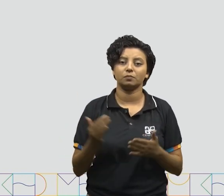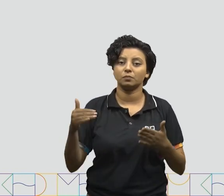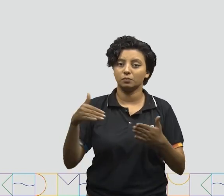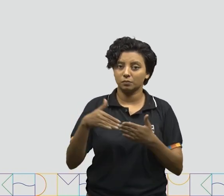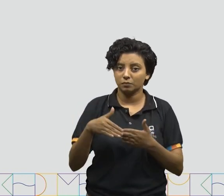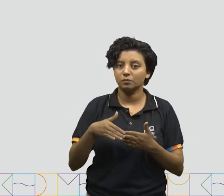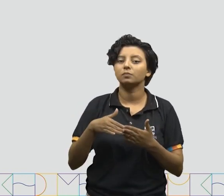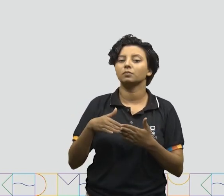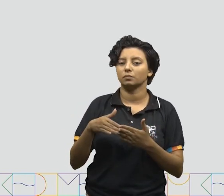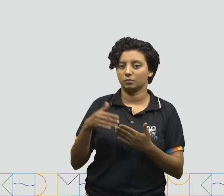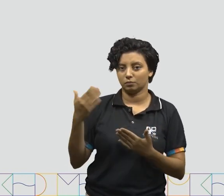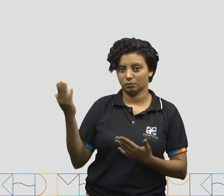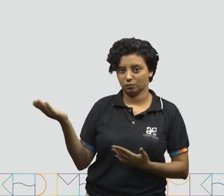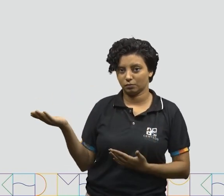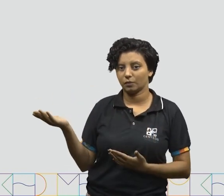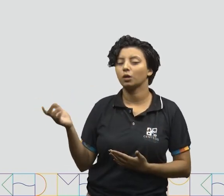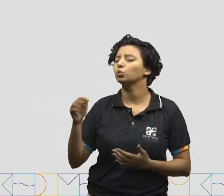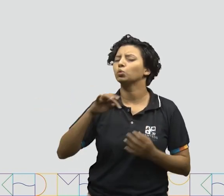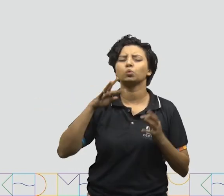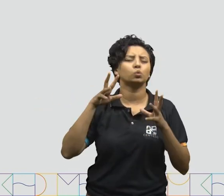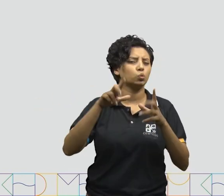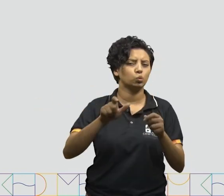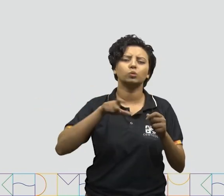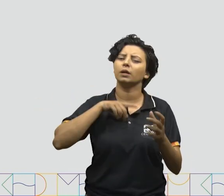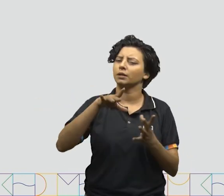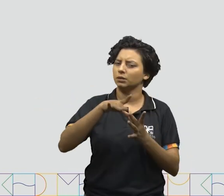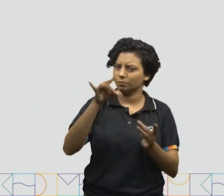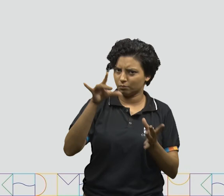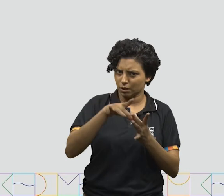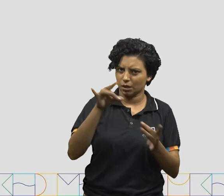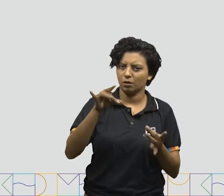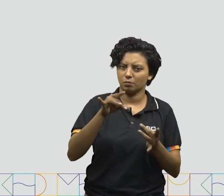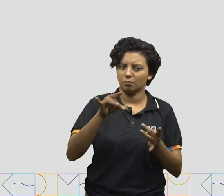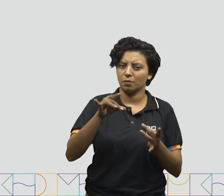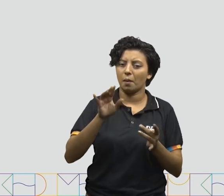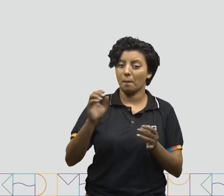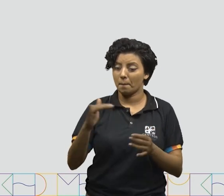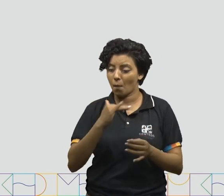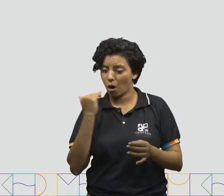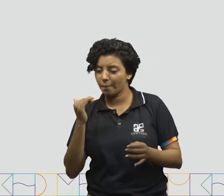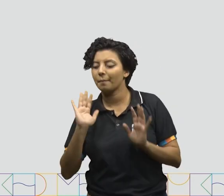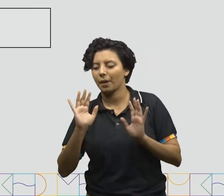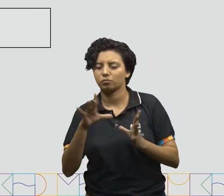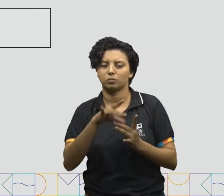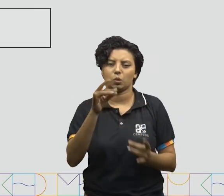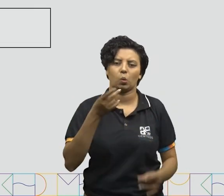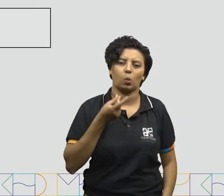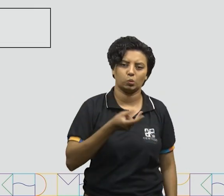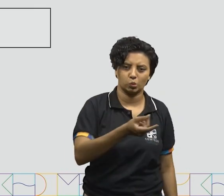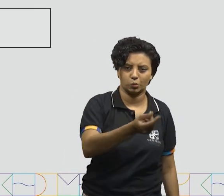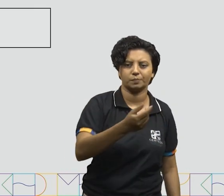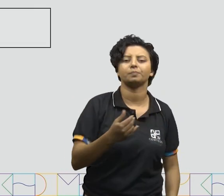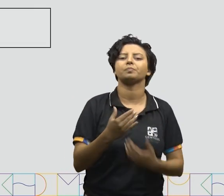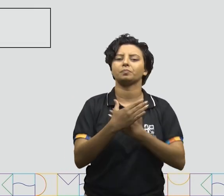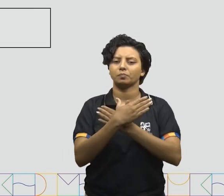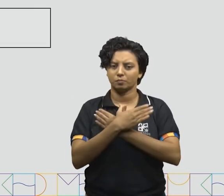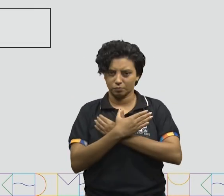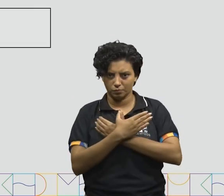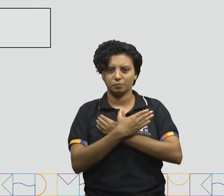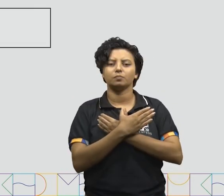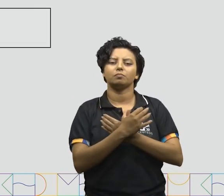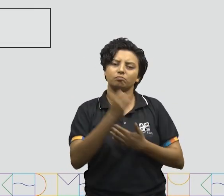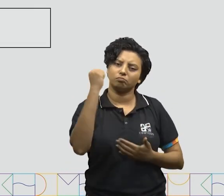todas as coisas têm um espírito que continua existindo mesmo após a morte. Os astecas costumavam